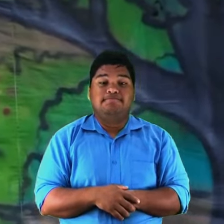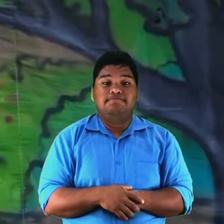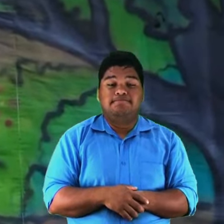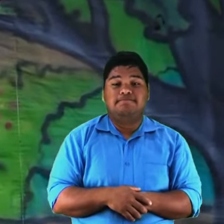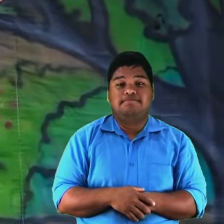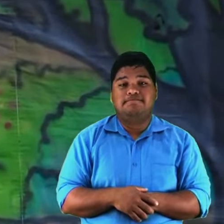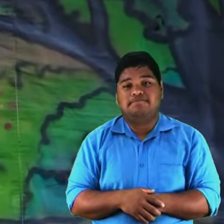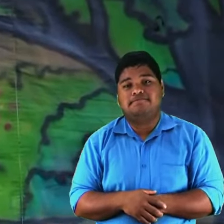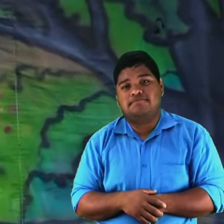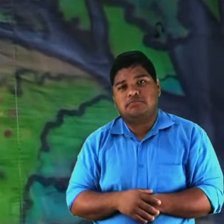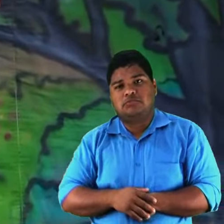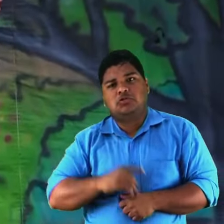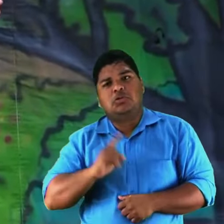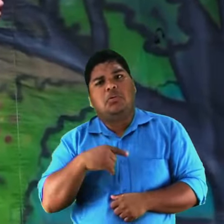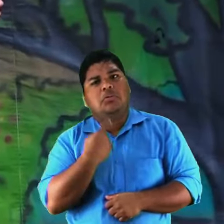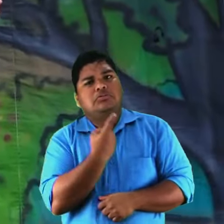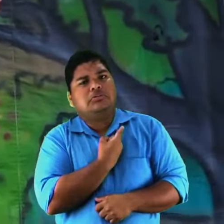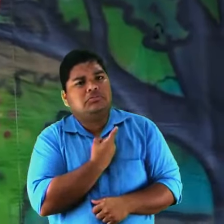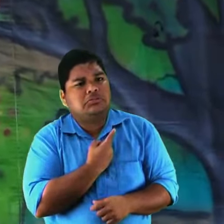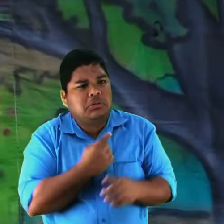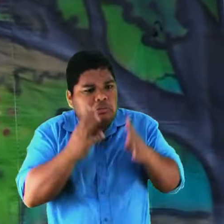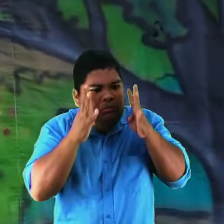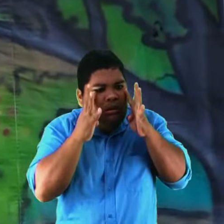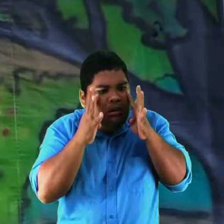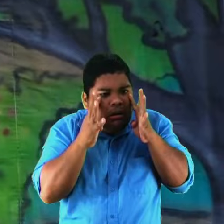tão obcecados,